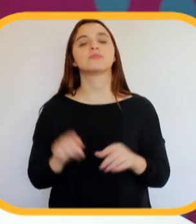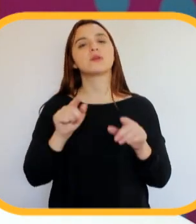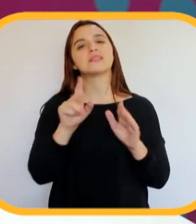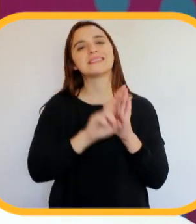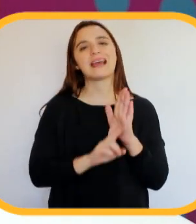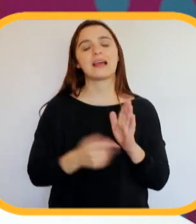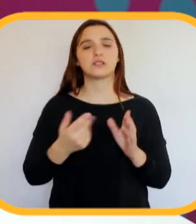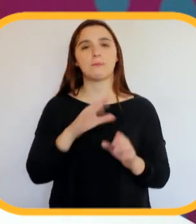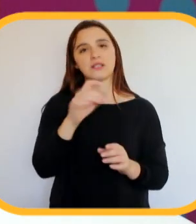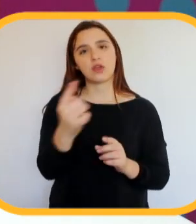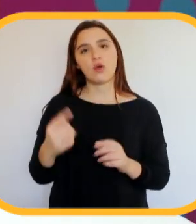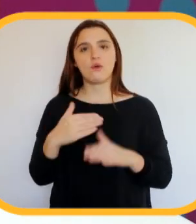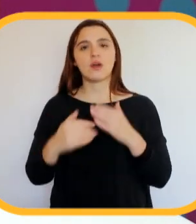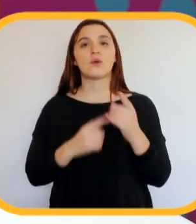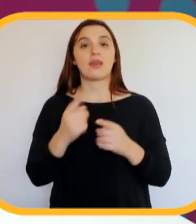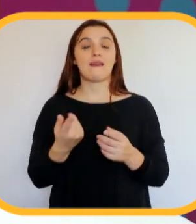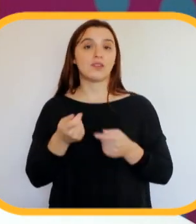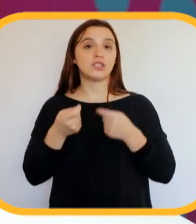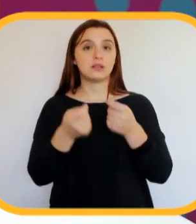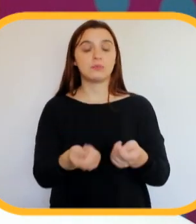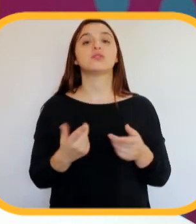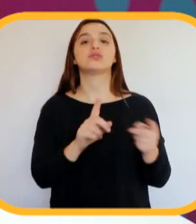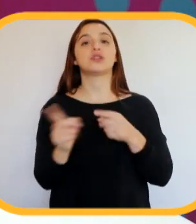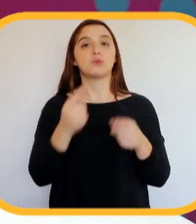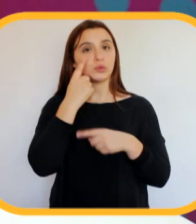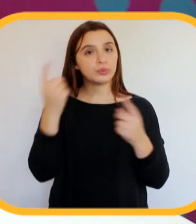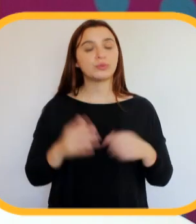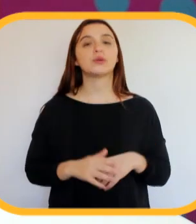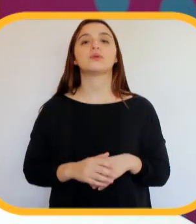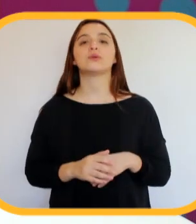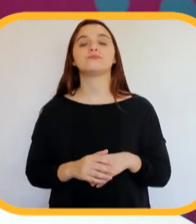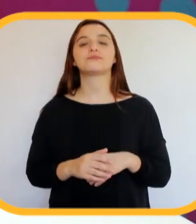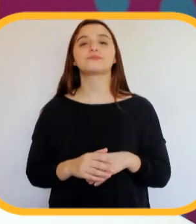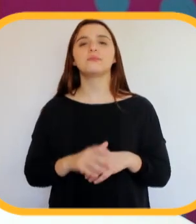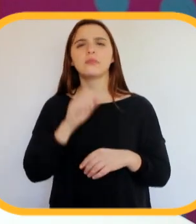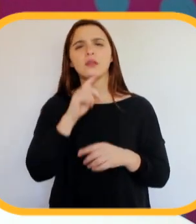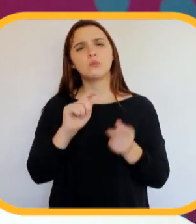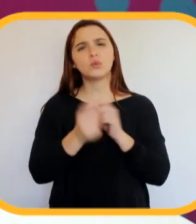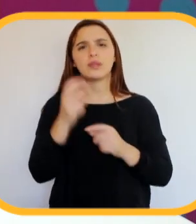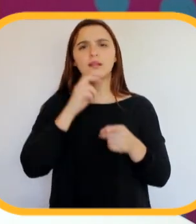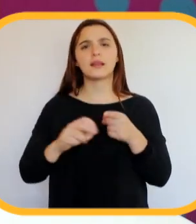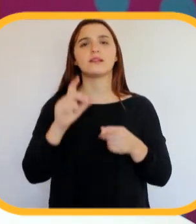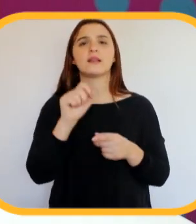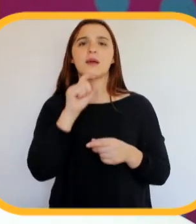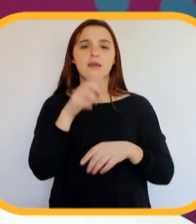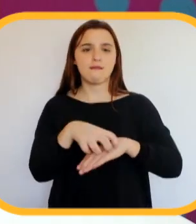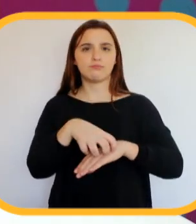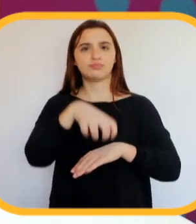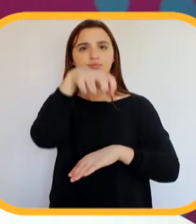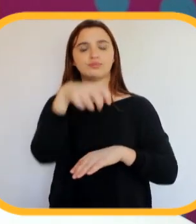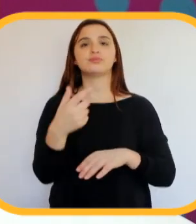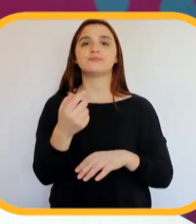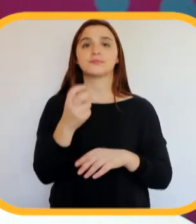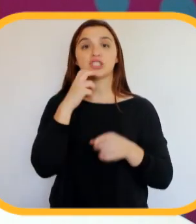europeus incluem investimentos na rede de transporte público, em veículos elétricos e na eficiência energética de